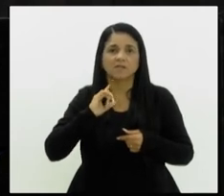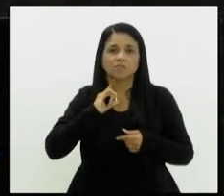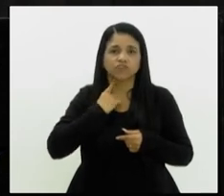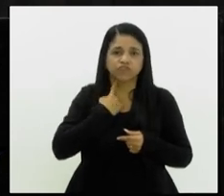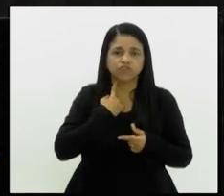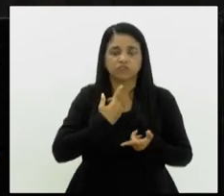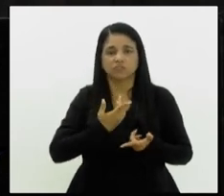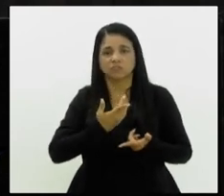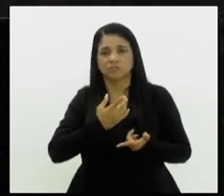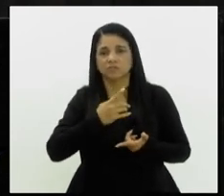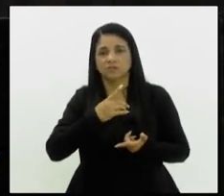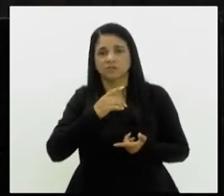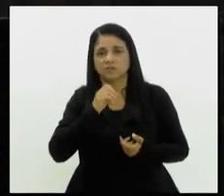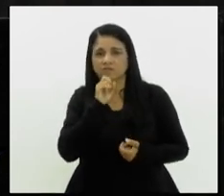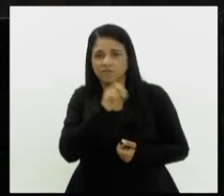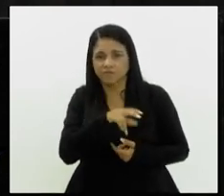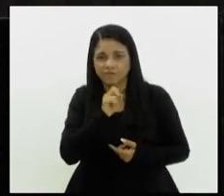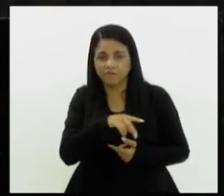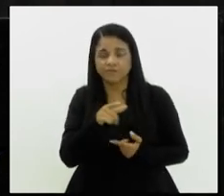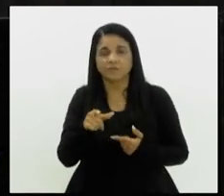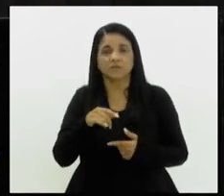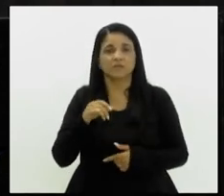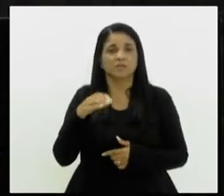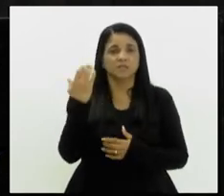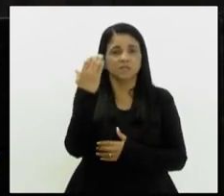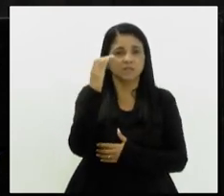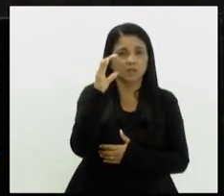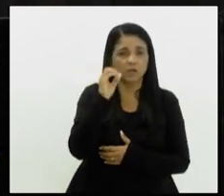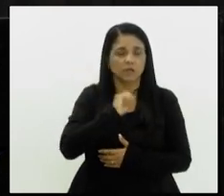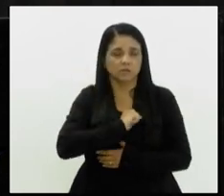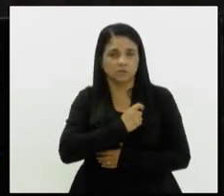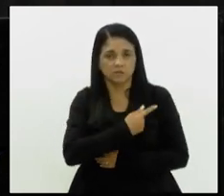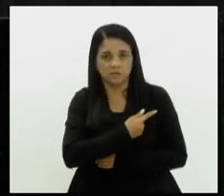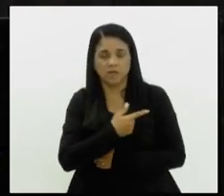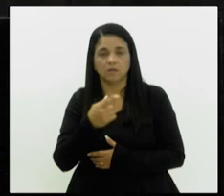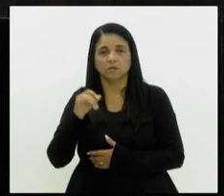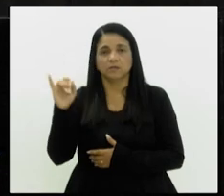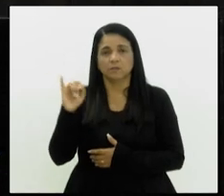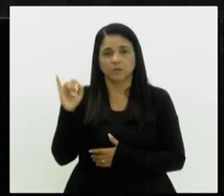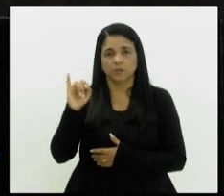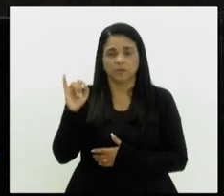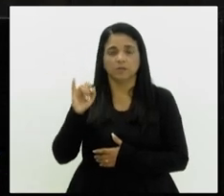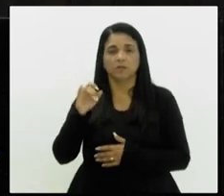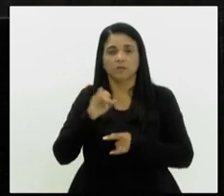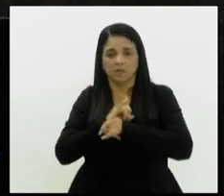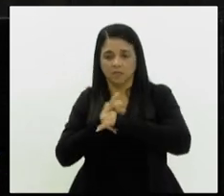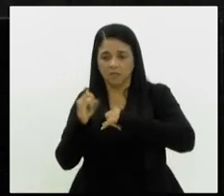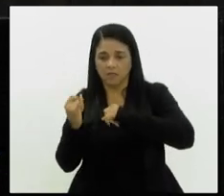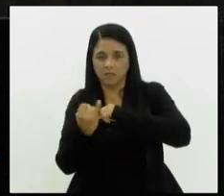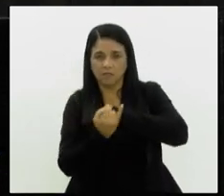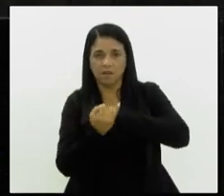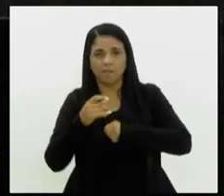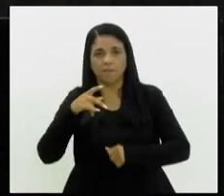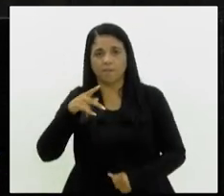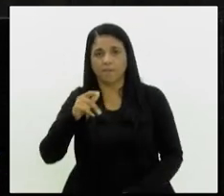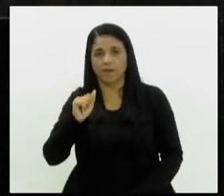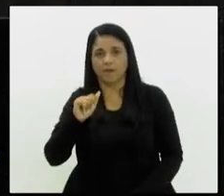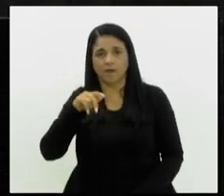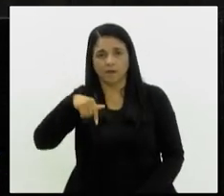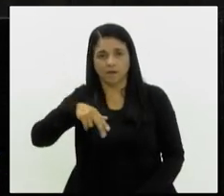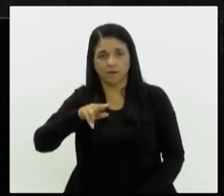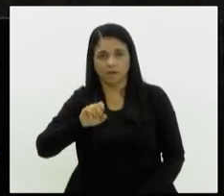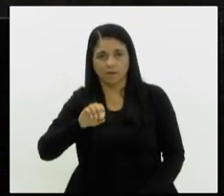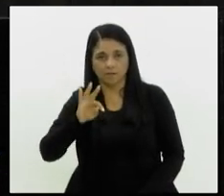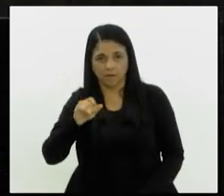Niterói, Itaboraí, São Gonçalo e a ilha de Paquetá sofreram uma tragédia. 2 milhões